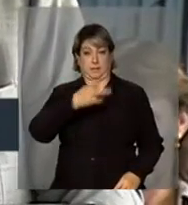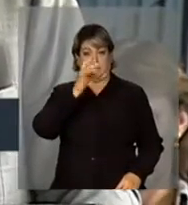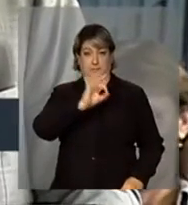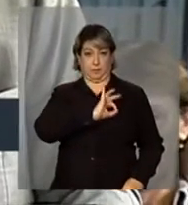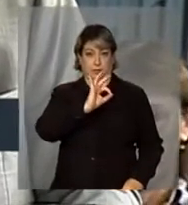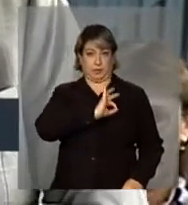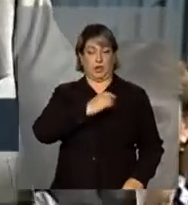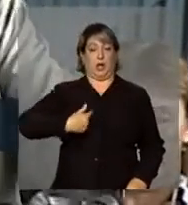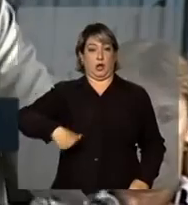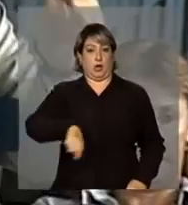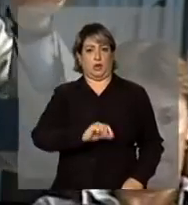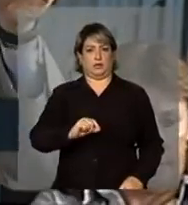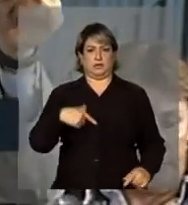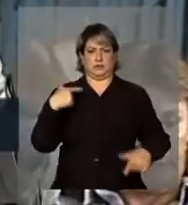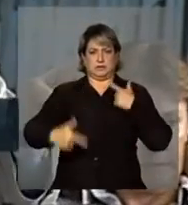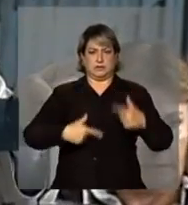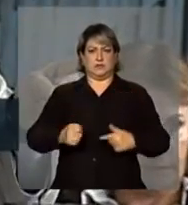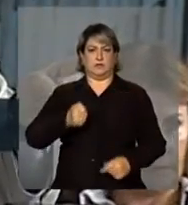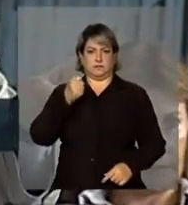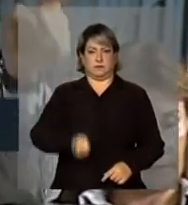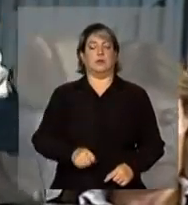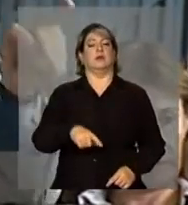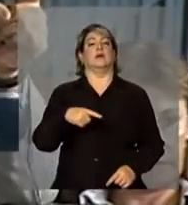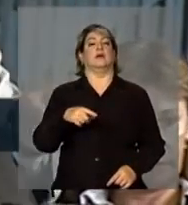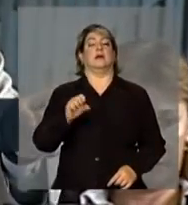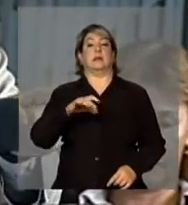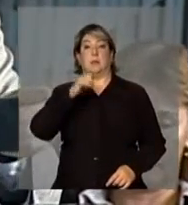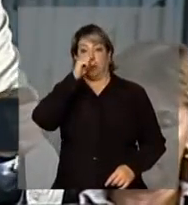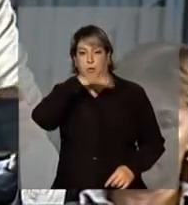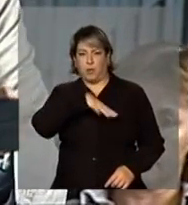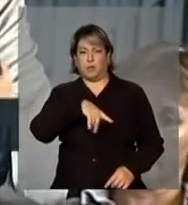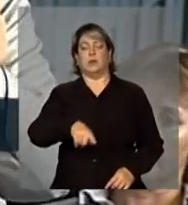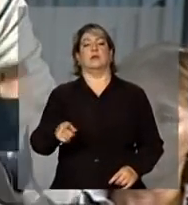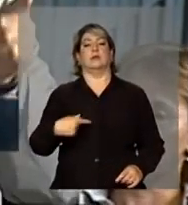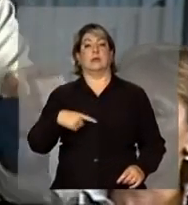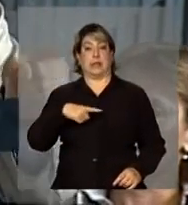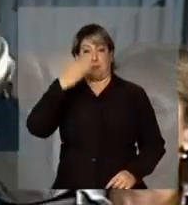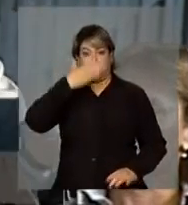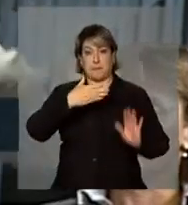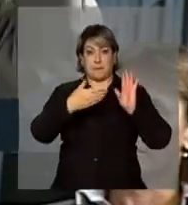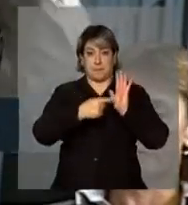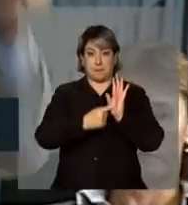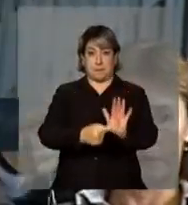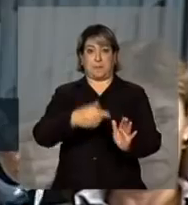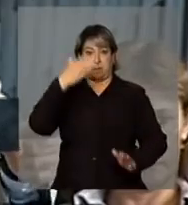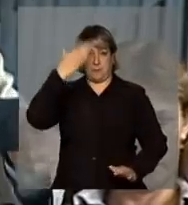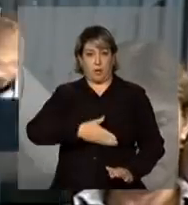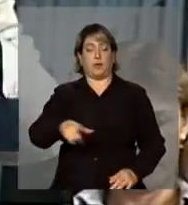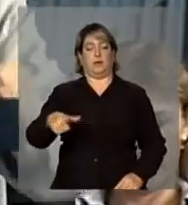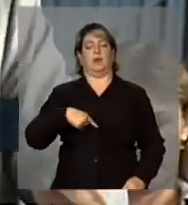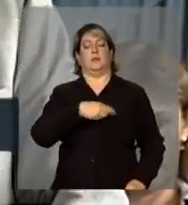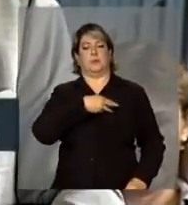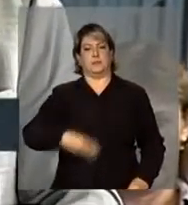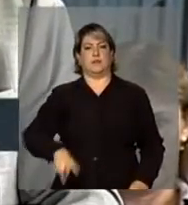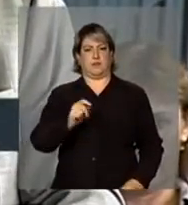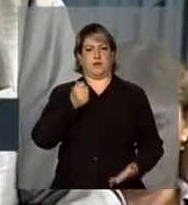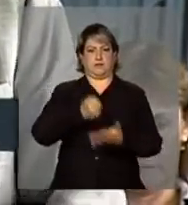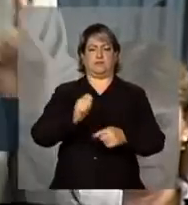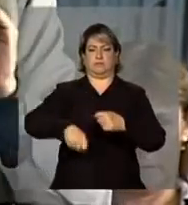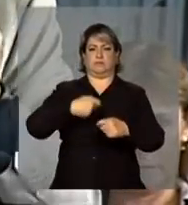com abuso de poder, tenham certeza, havendo prova, o ministro do Estado da Justiça será implacável na aplicação de